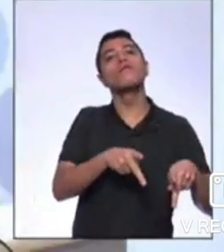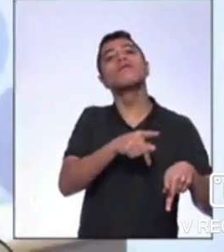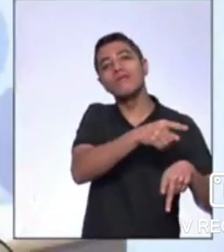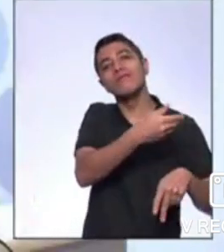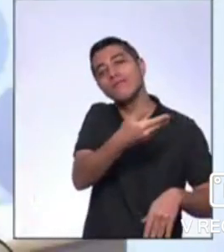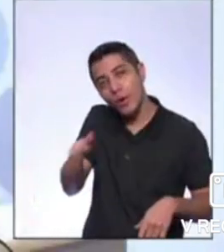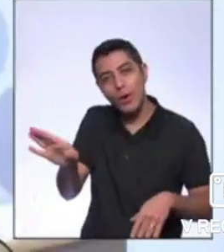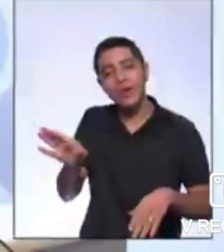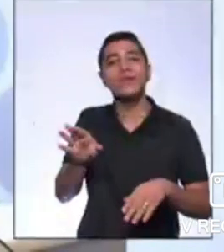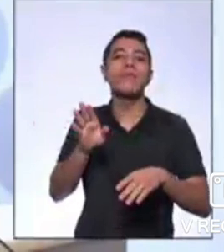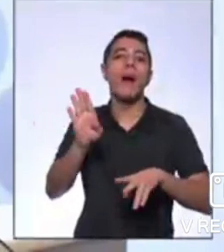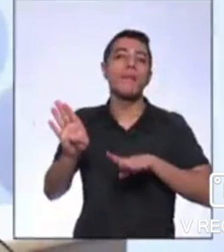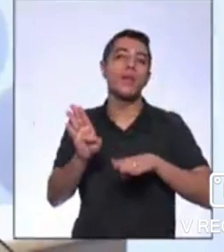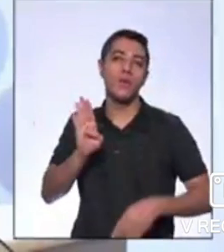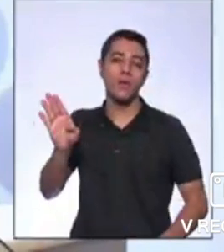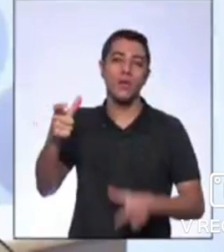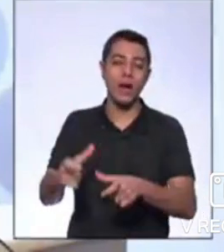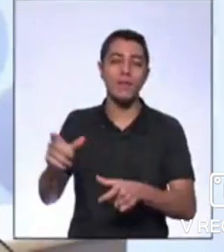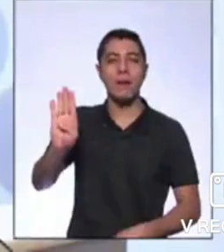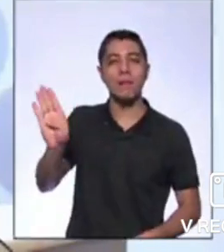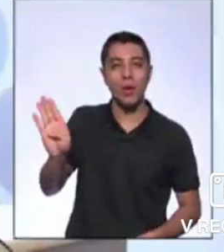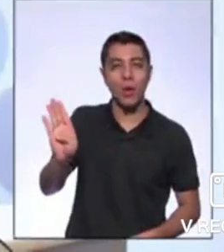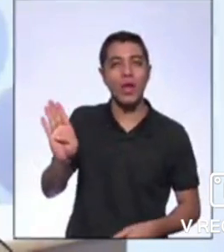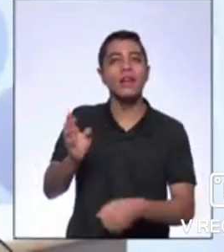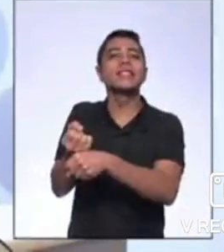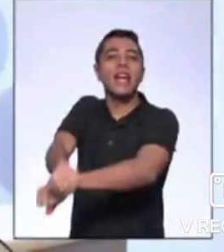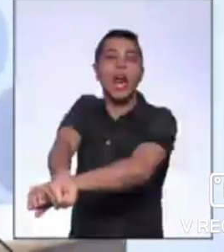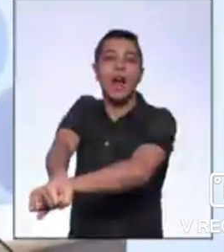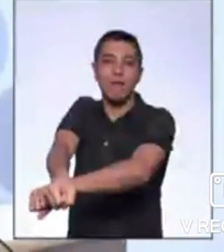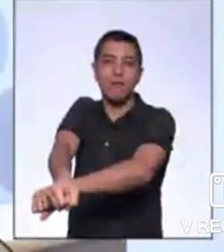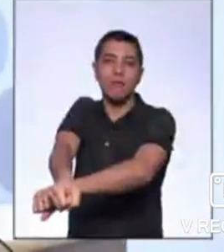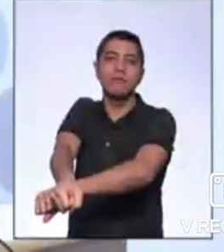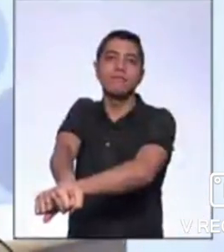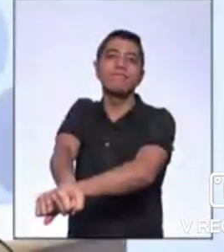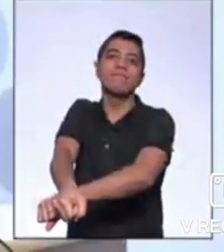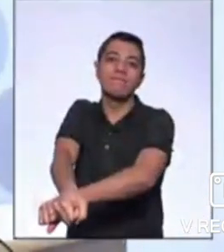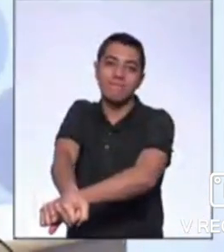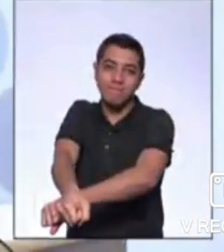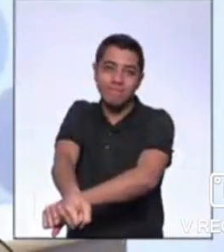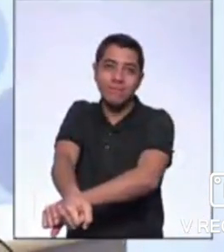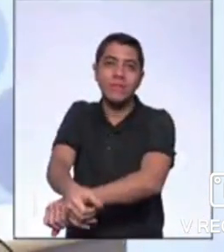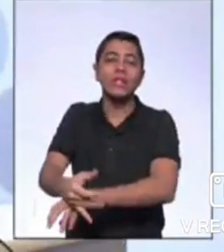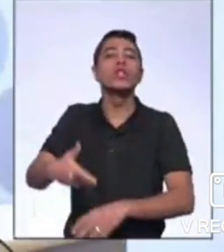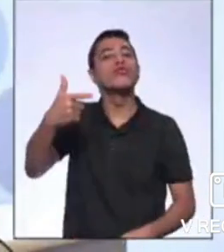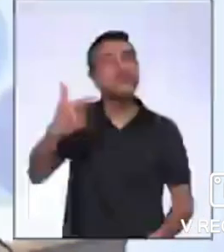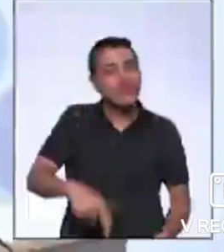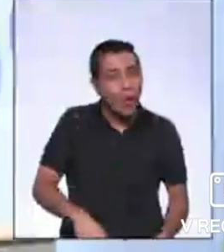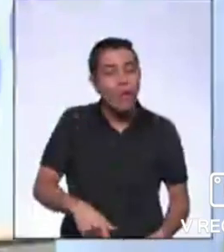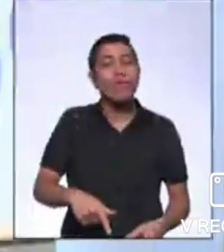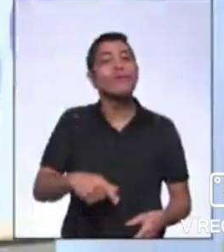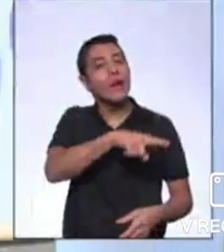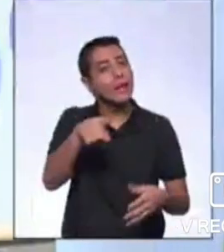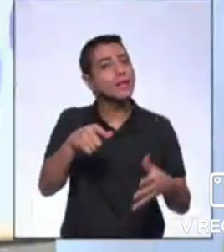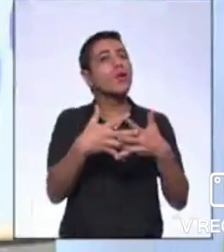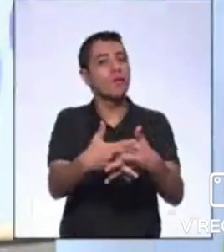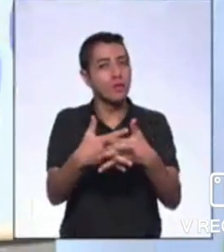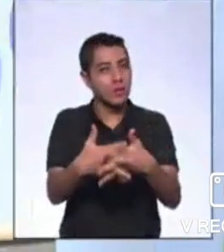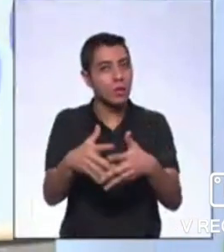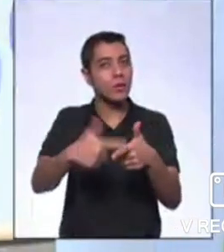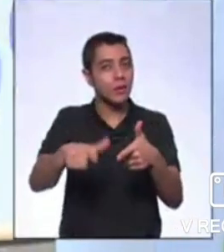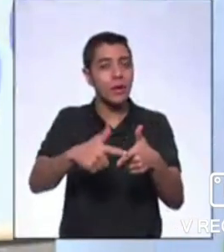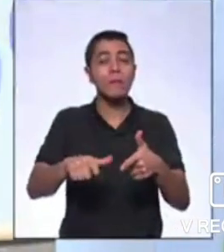trabalharem lá como escravizados. Então, mais uma vez, a terra prometida está prometendo isso. É confusão, né, professor? E depois, interessante que os assírios,